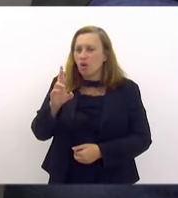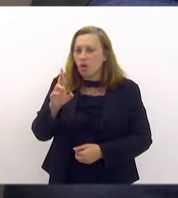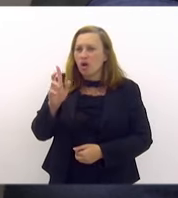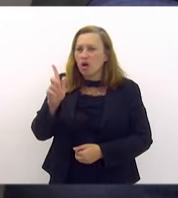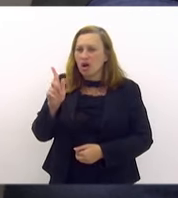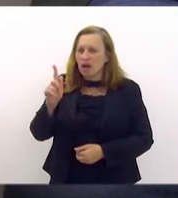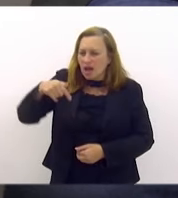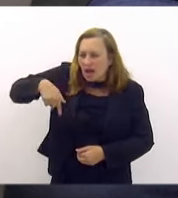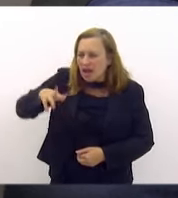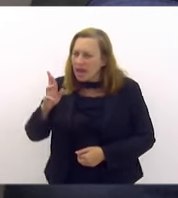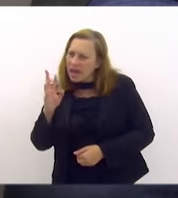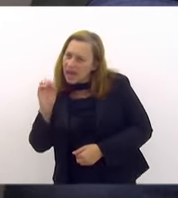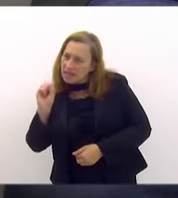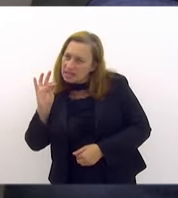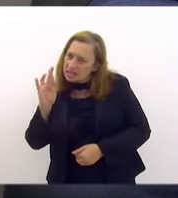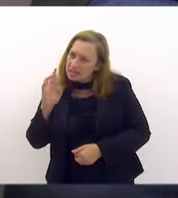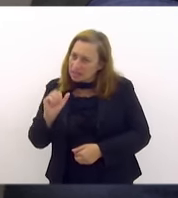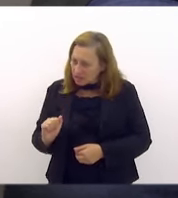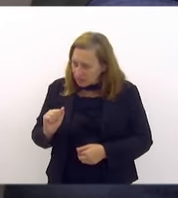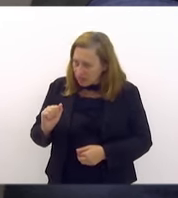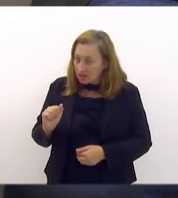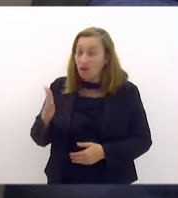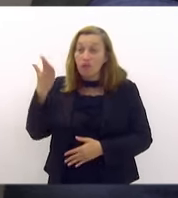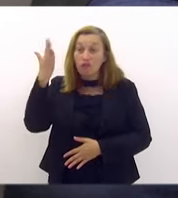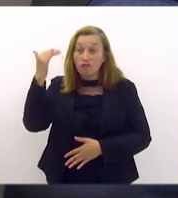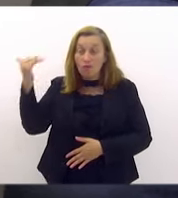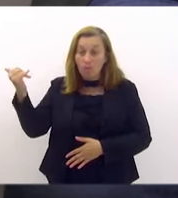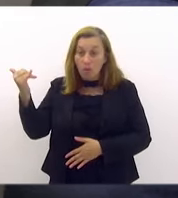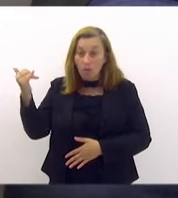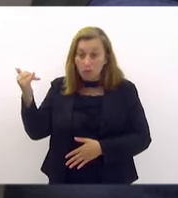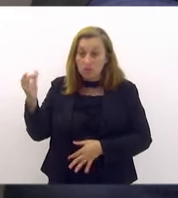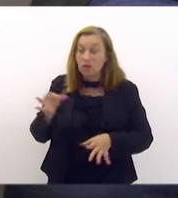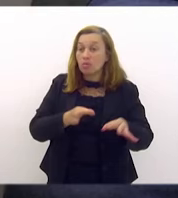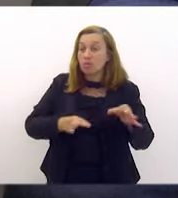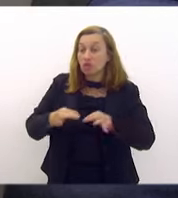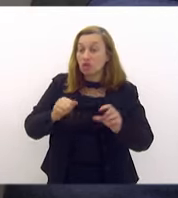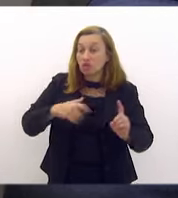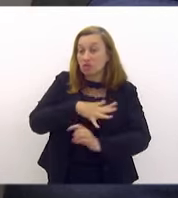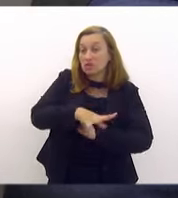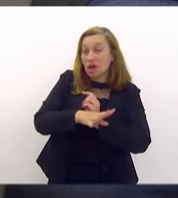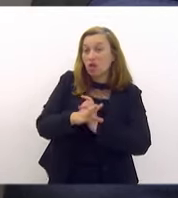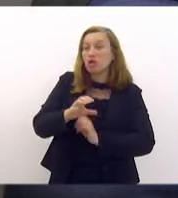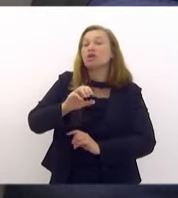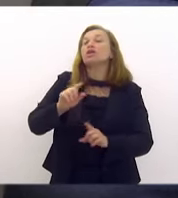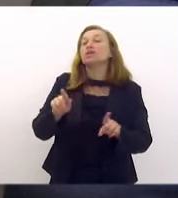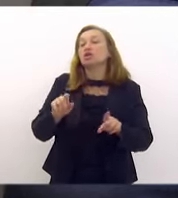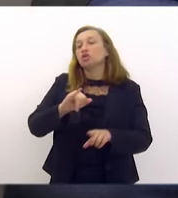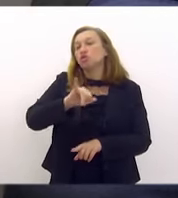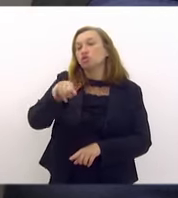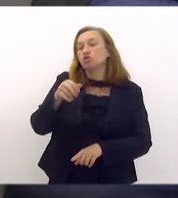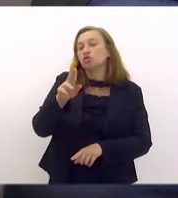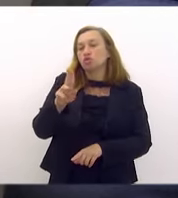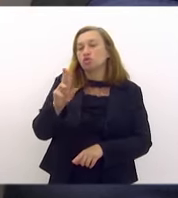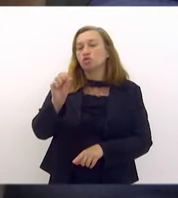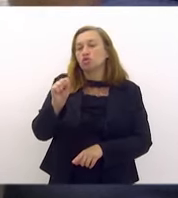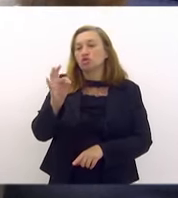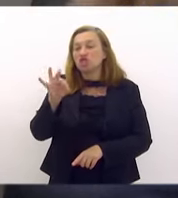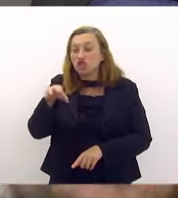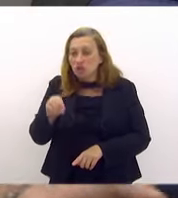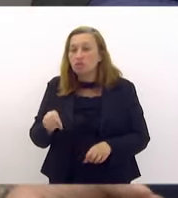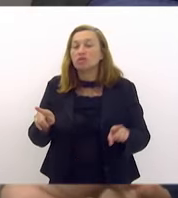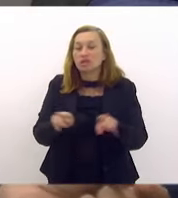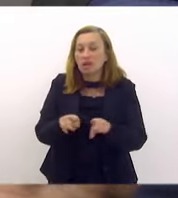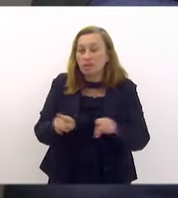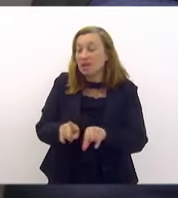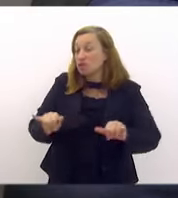Niterói uma orquestra muito famosa vinda de um projeto social que é o Justino que também foi vítima desse mesmo